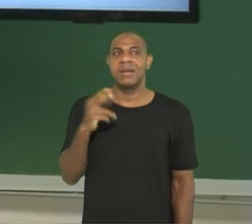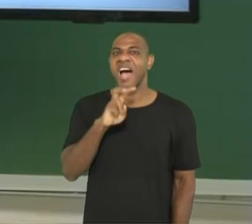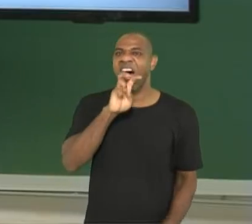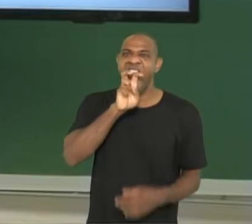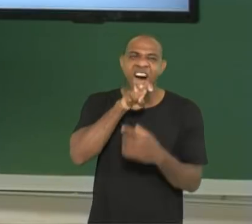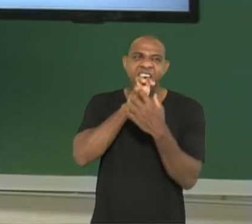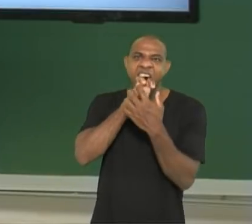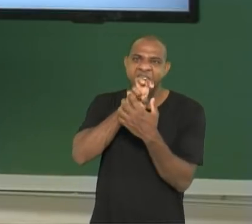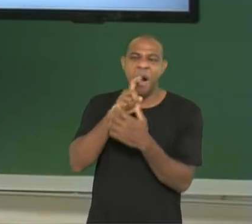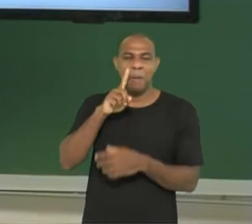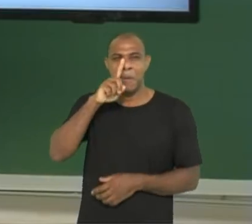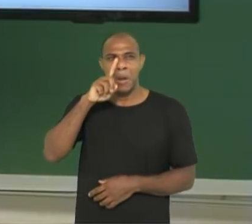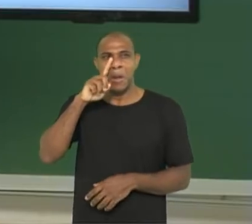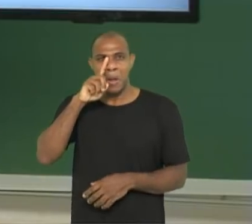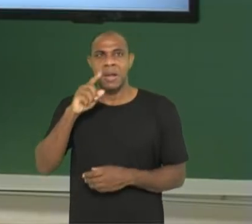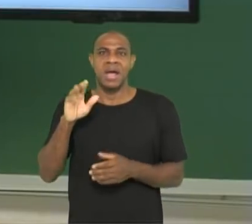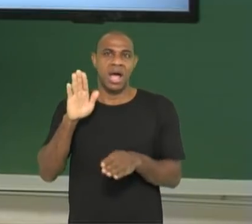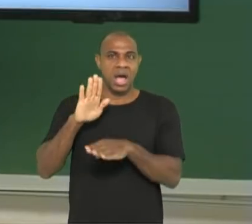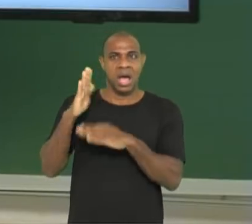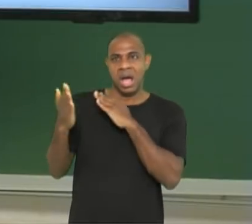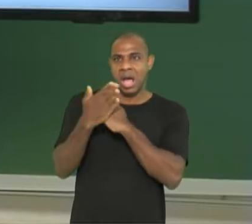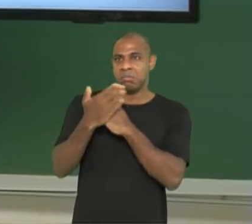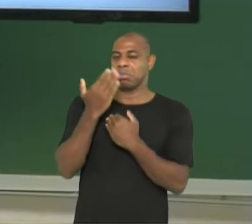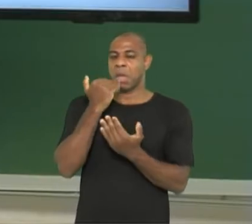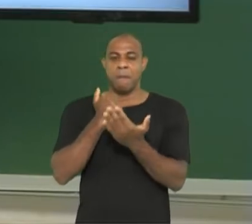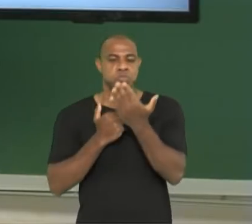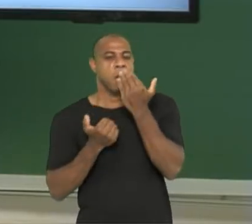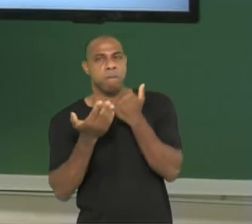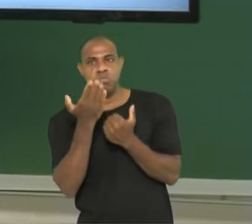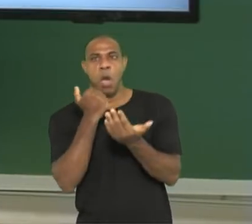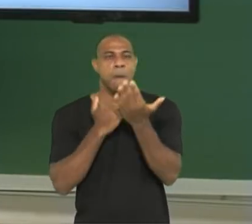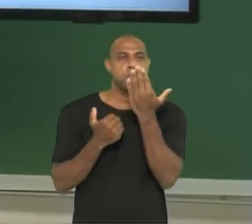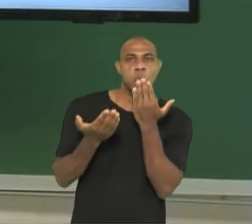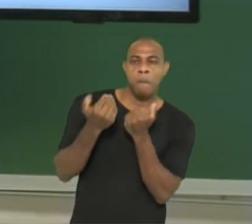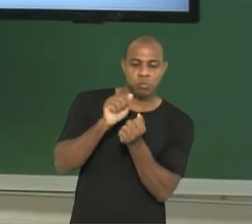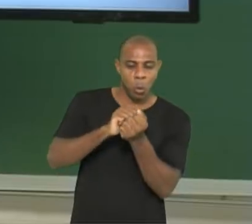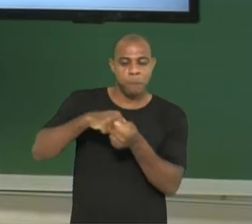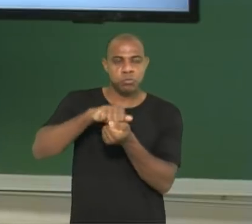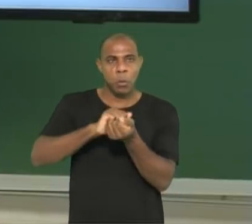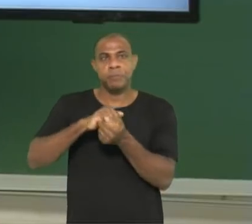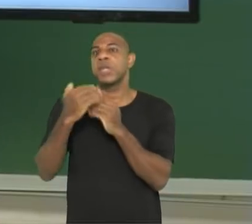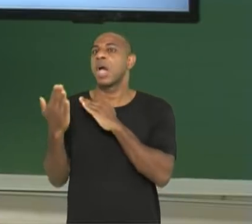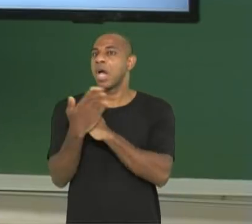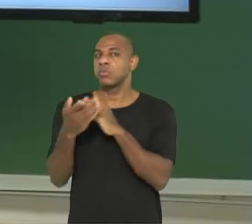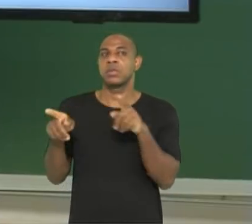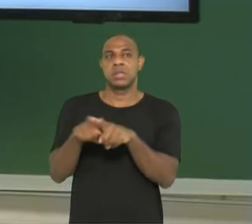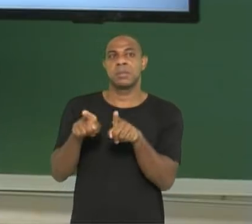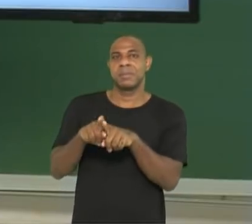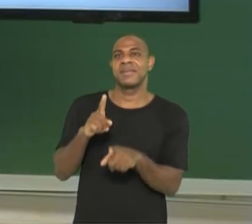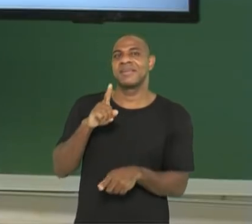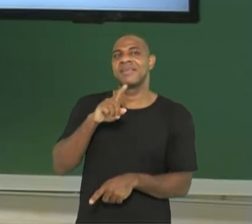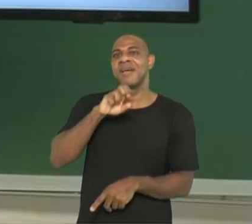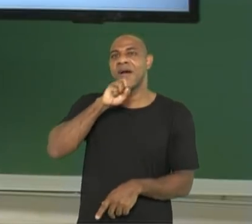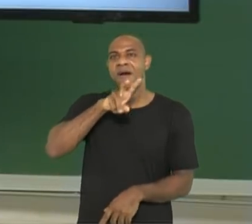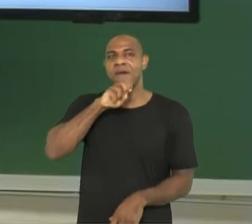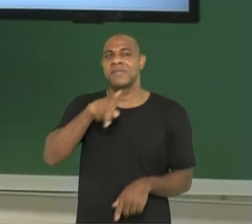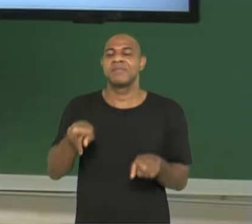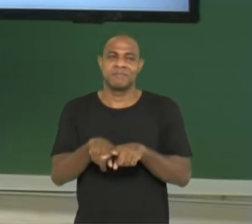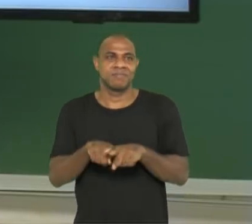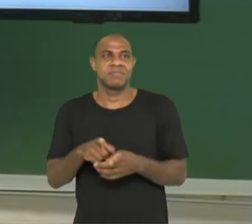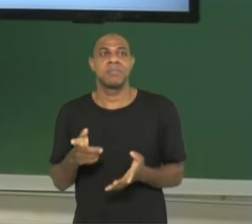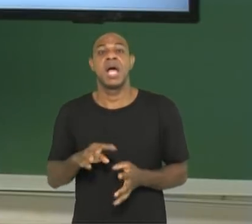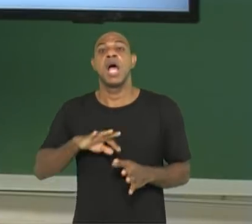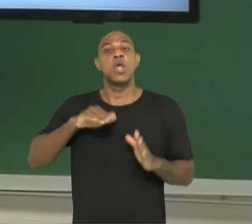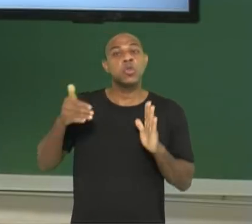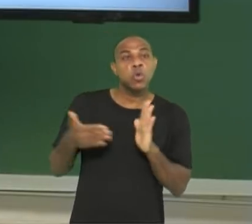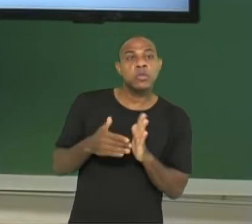que ajudam elas a fazer a digestão dos alimentos. Então é uma característica de todas as serpentes ter essas substâncias, mas nem todas